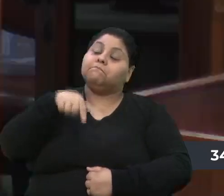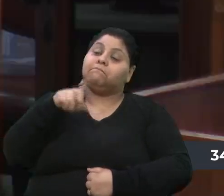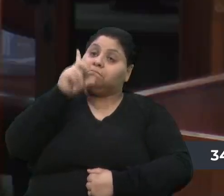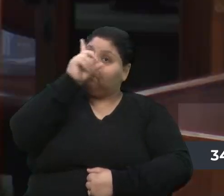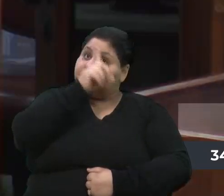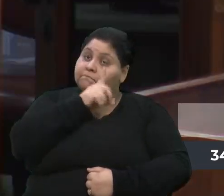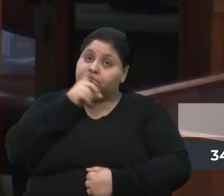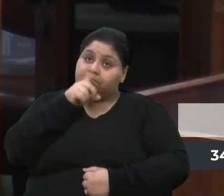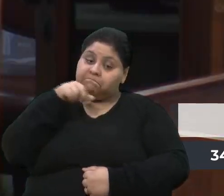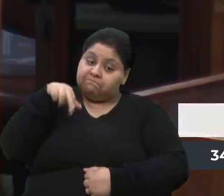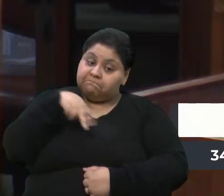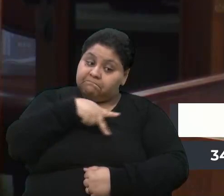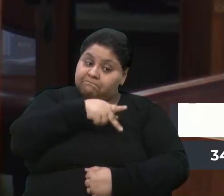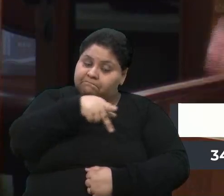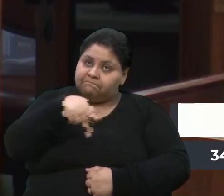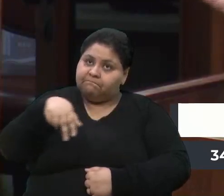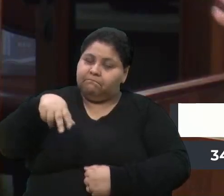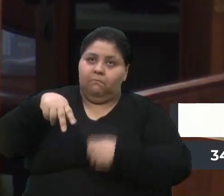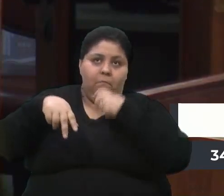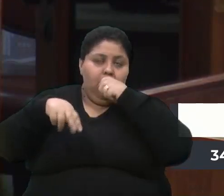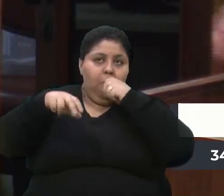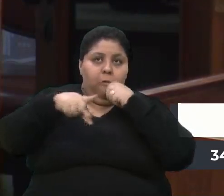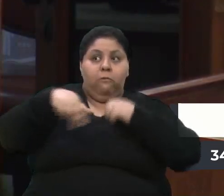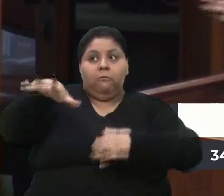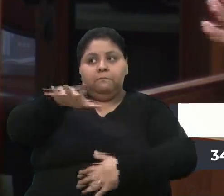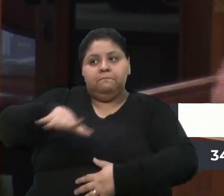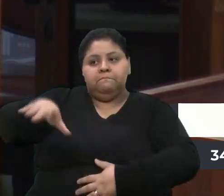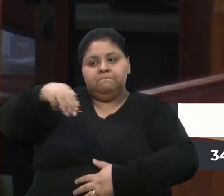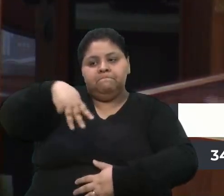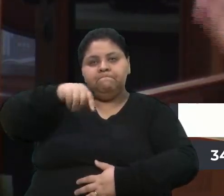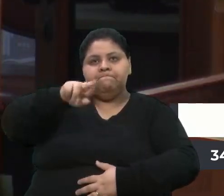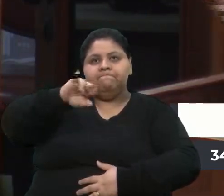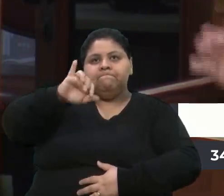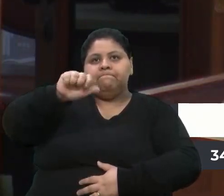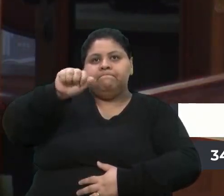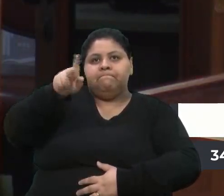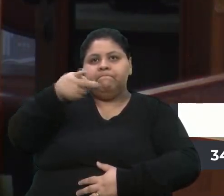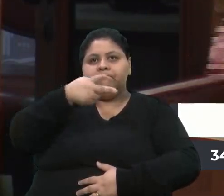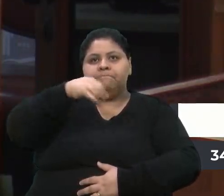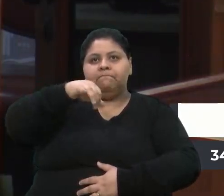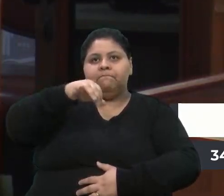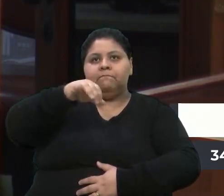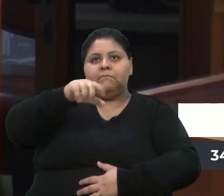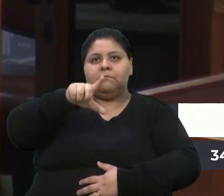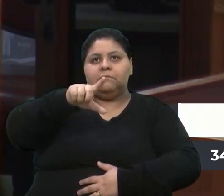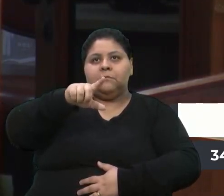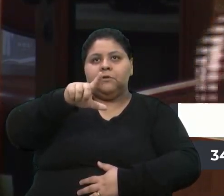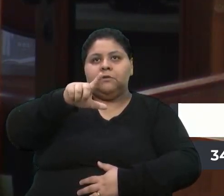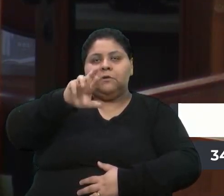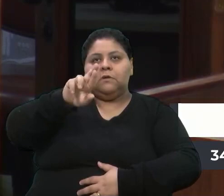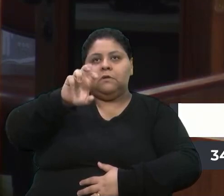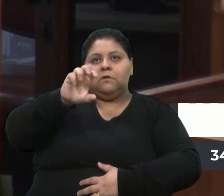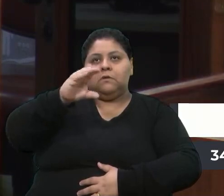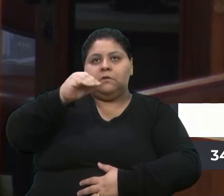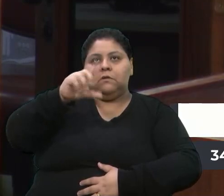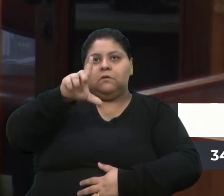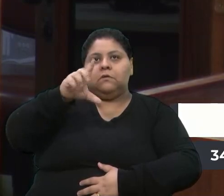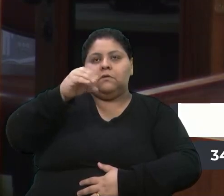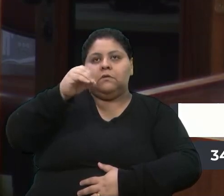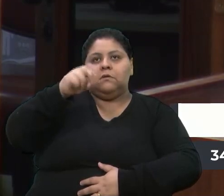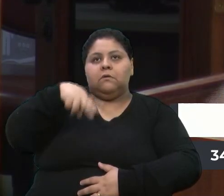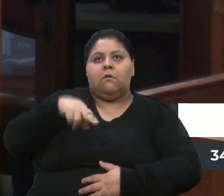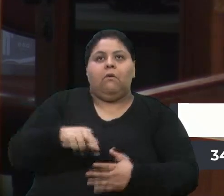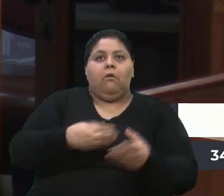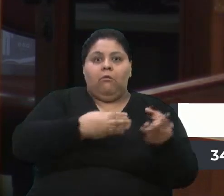andei muito, vereador Xuxa, na região do Mariane, Reolon, Matioda, Rota Nova, bastante